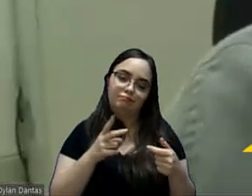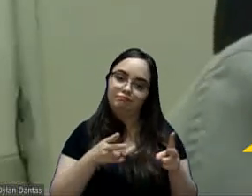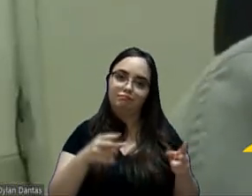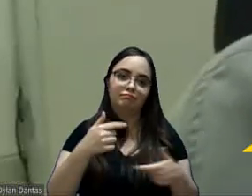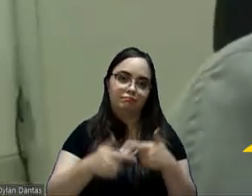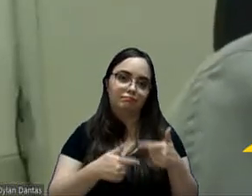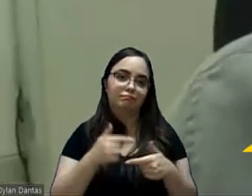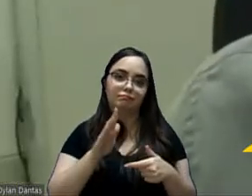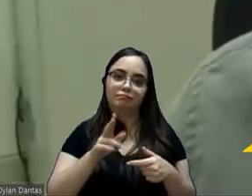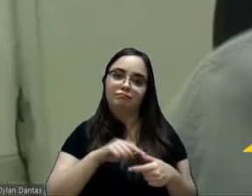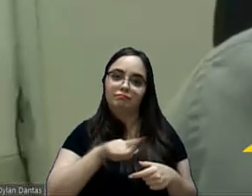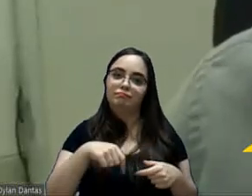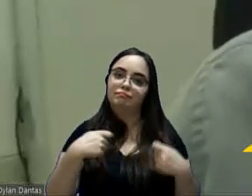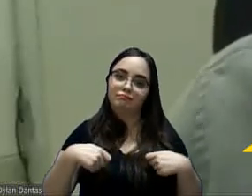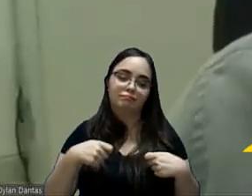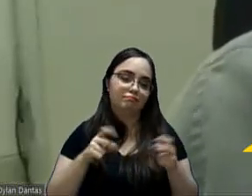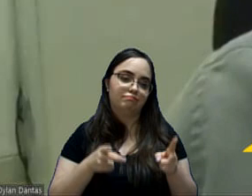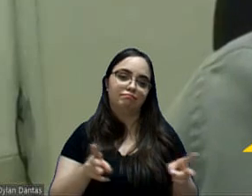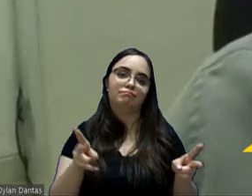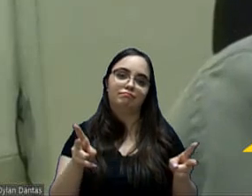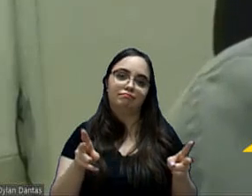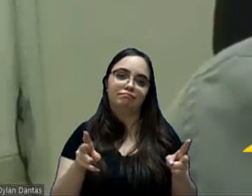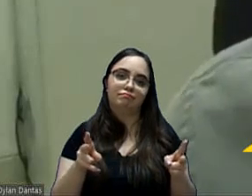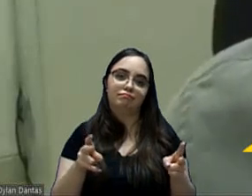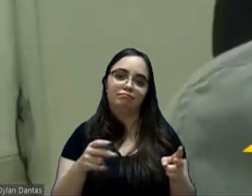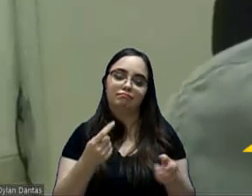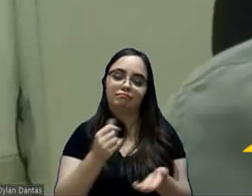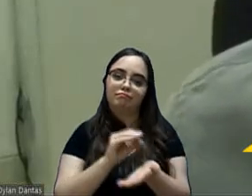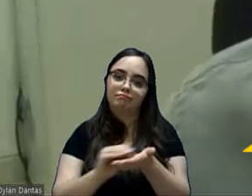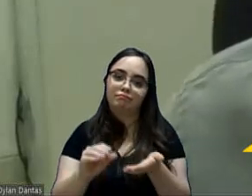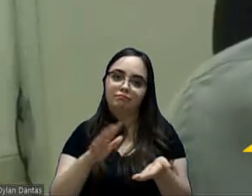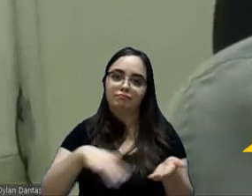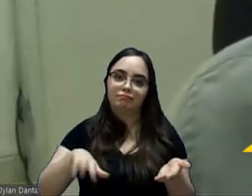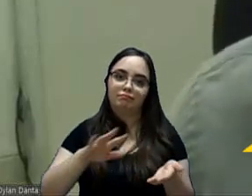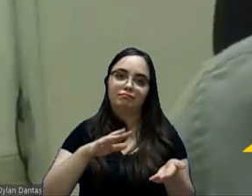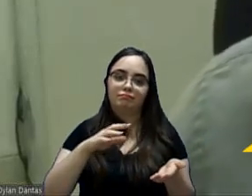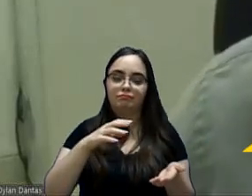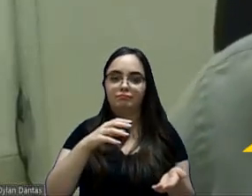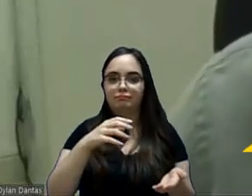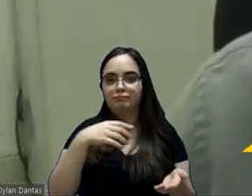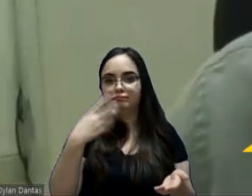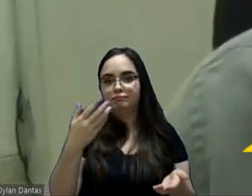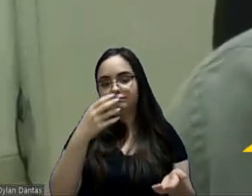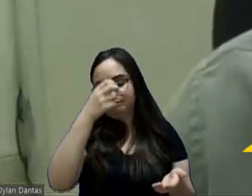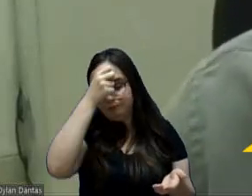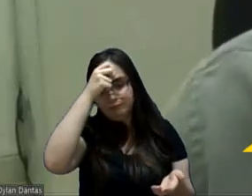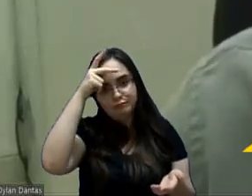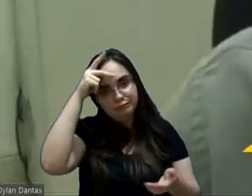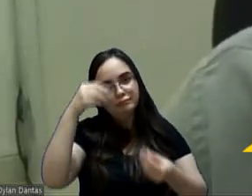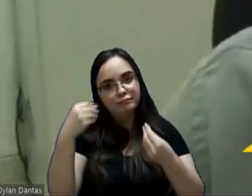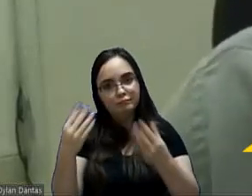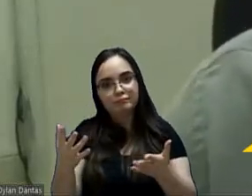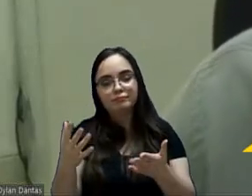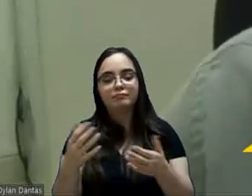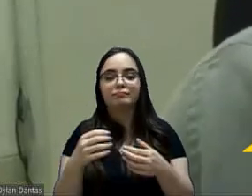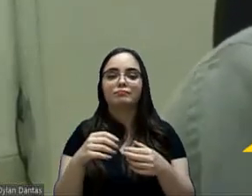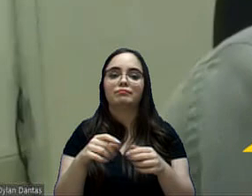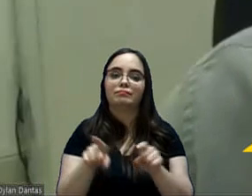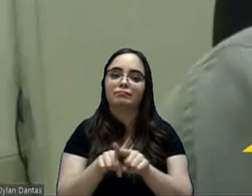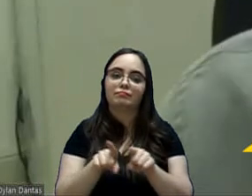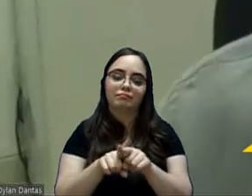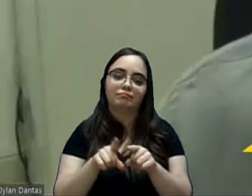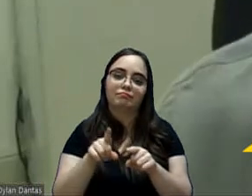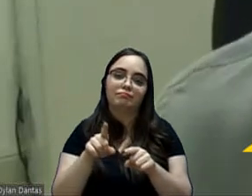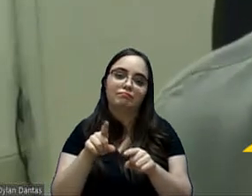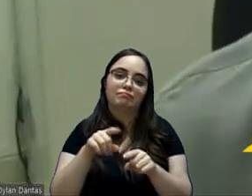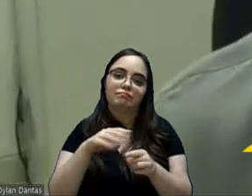de toda forma, precisamos sim destinar o recurso dessas emendas para o Poder Executivo utilizar no combate ao Covid-19.